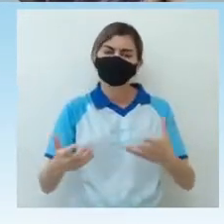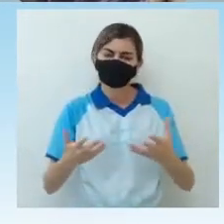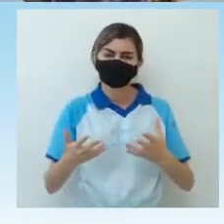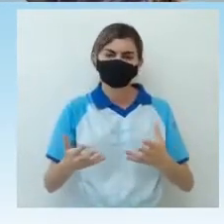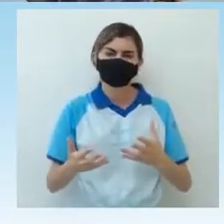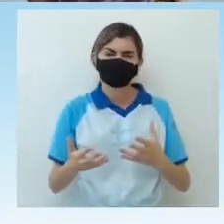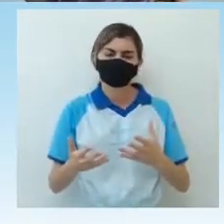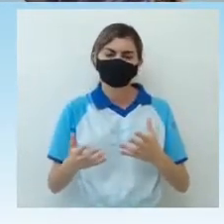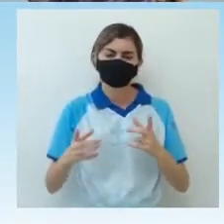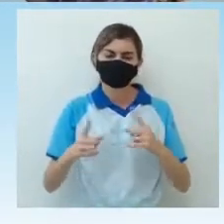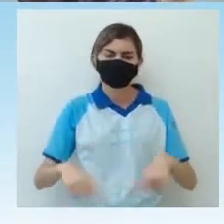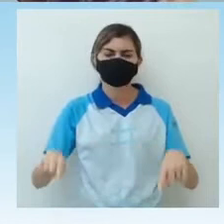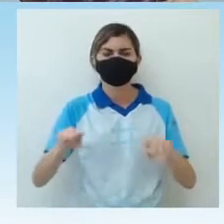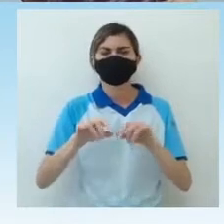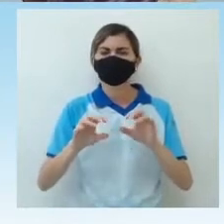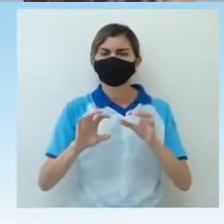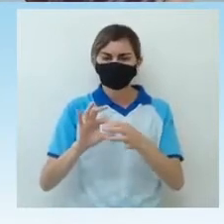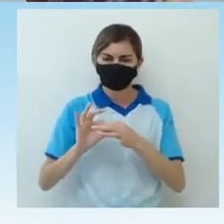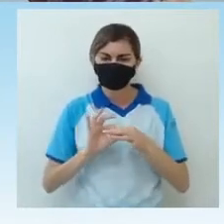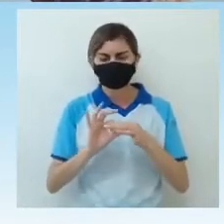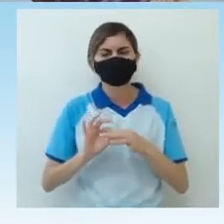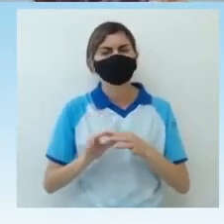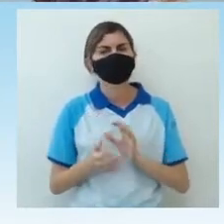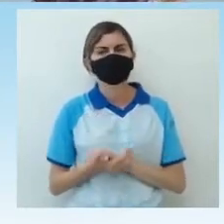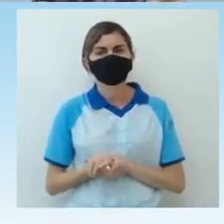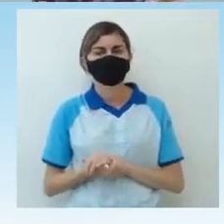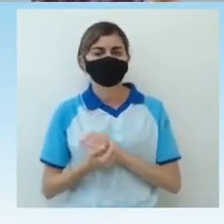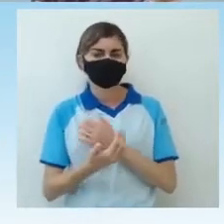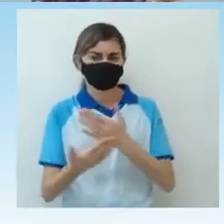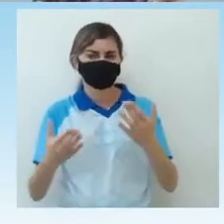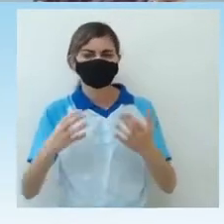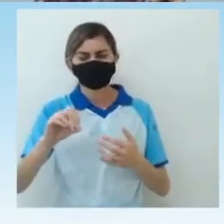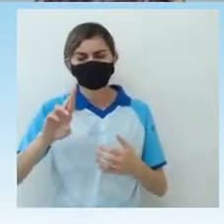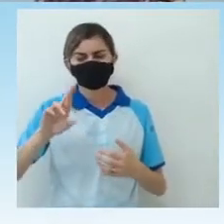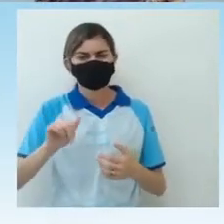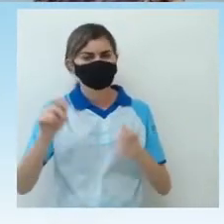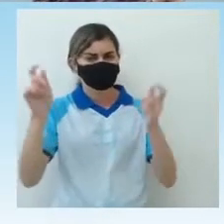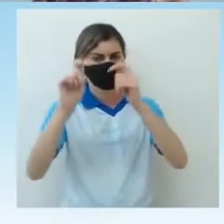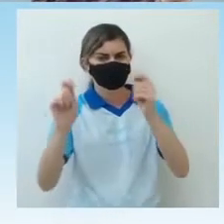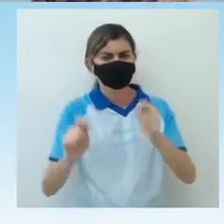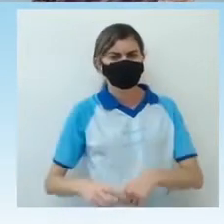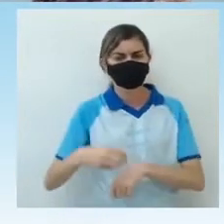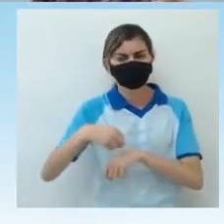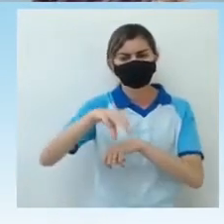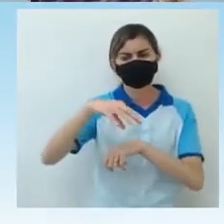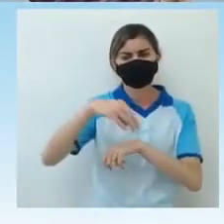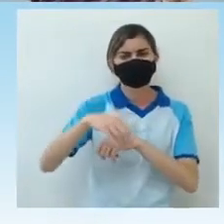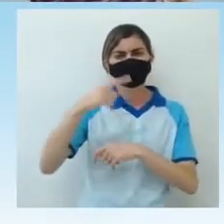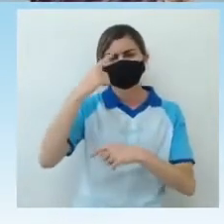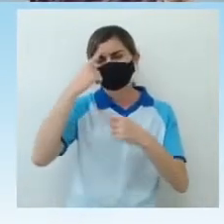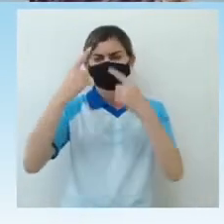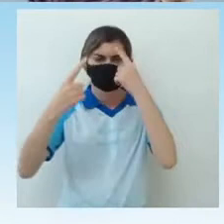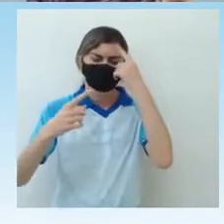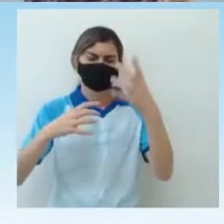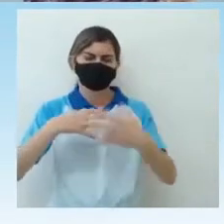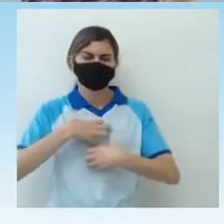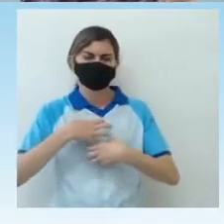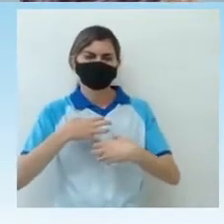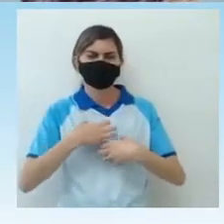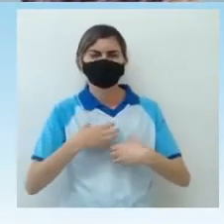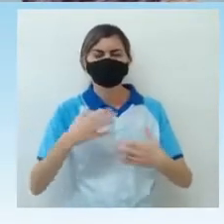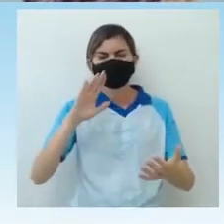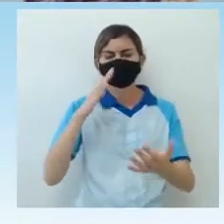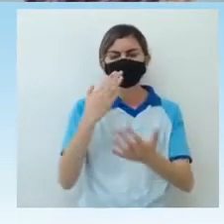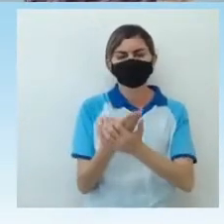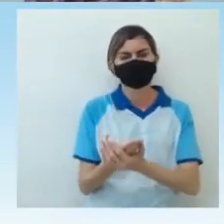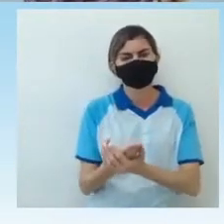lugar de comunhão. E uma obra de arte transmite uma ideia, um sentimento, uma